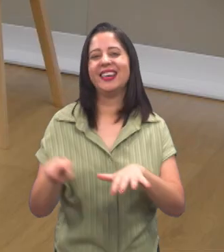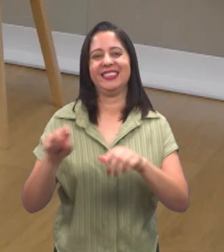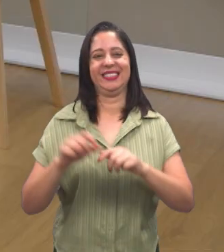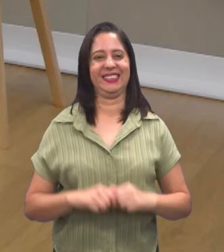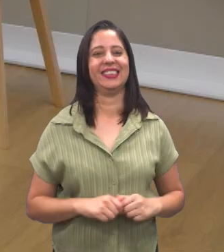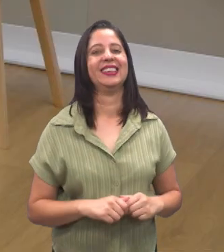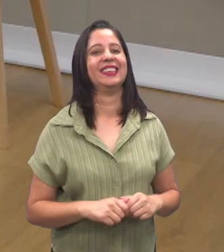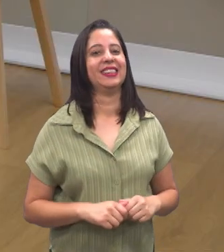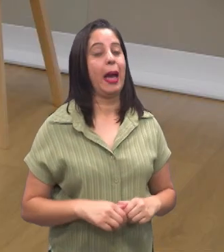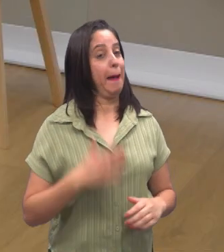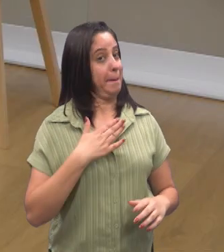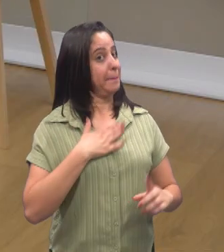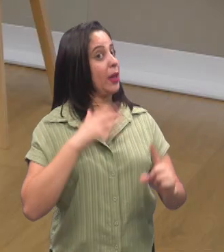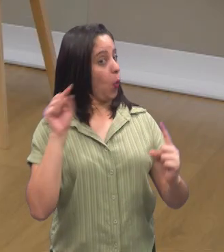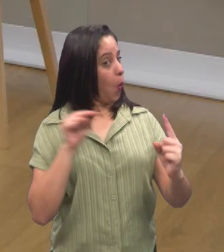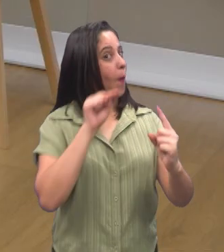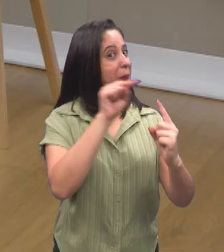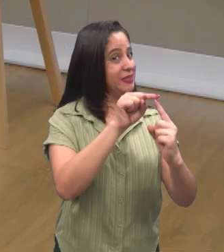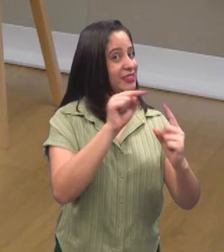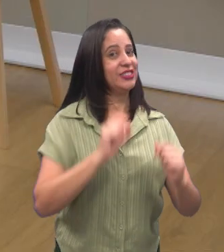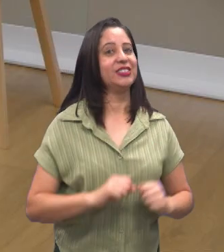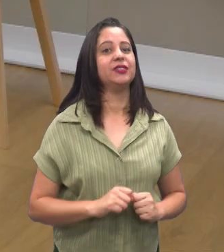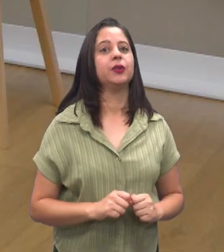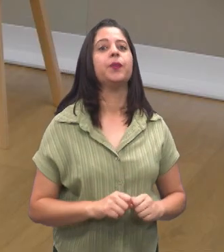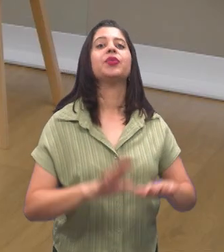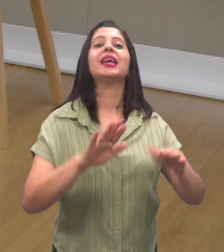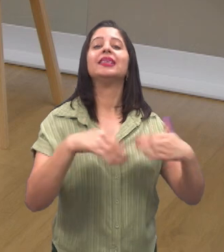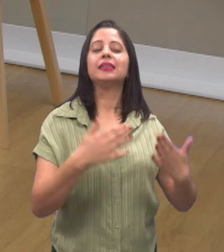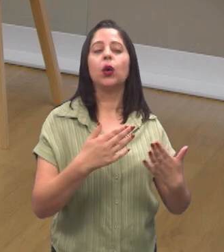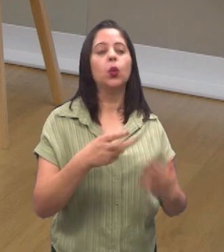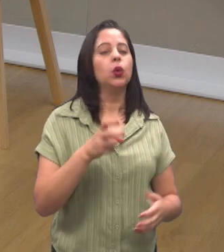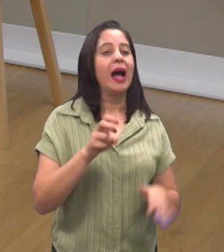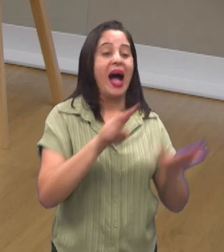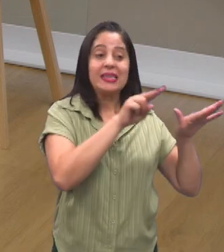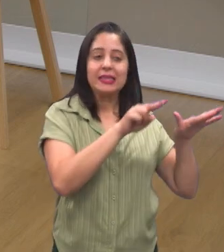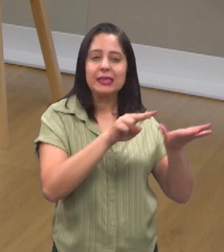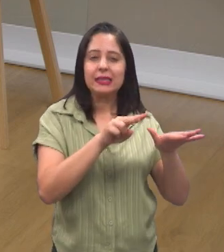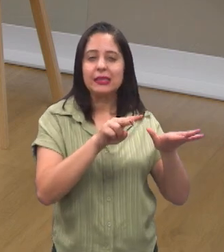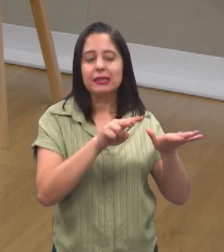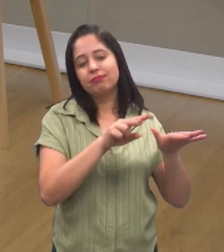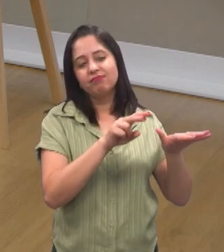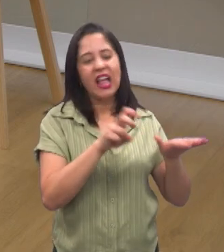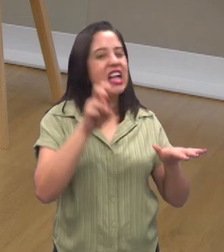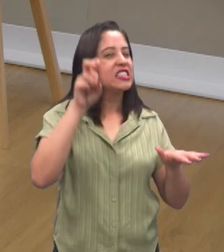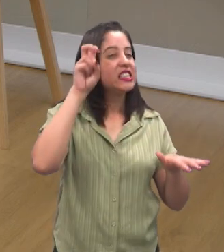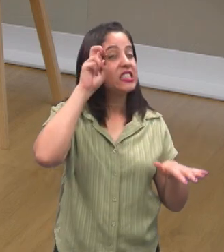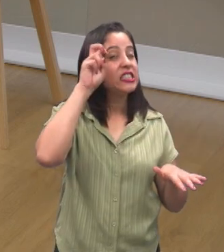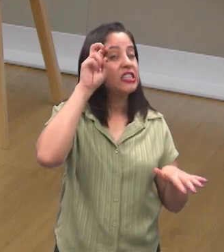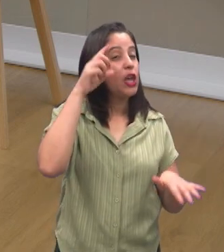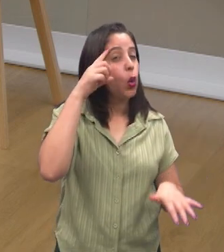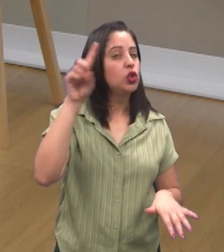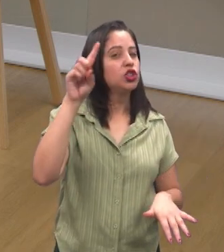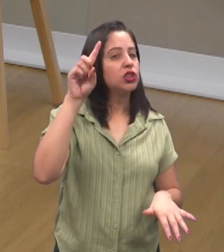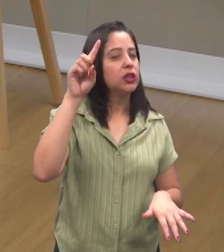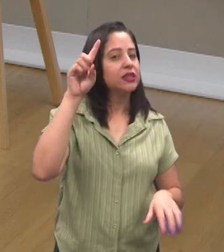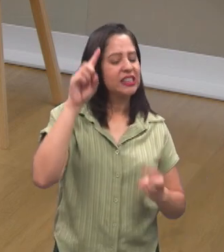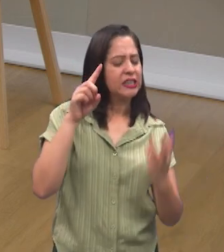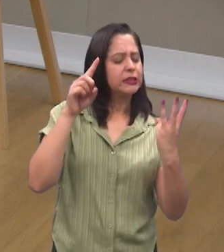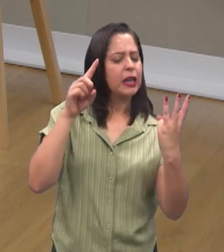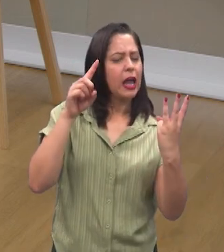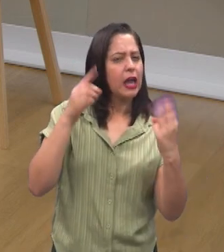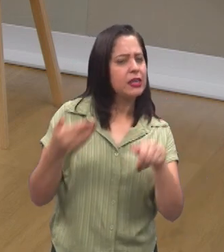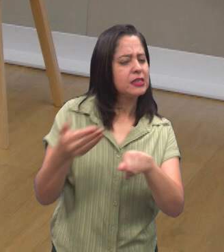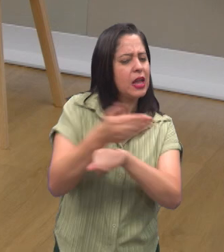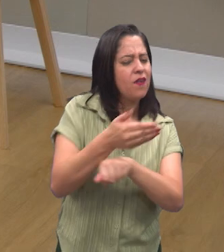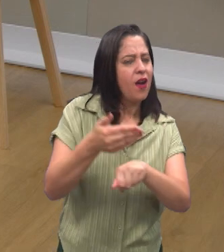É uma meta, mas vamos lá. Tem 5 dias, pelo menos 3 tem que salvar, né? O importante, o